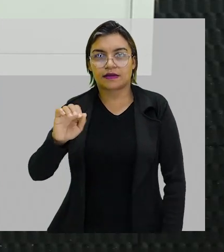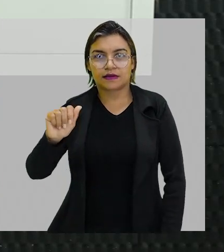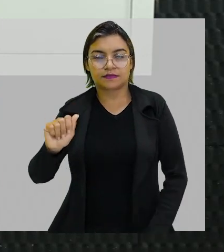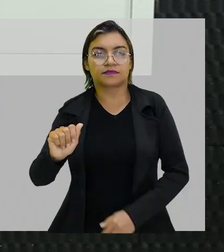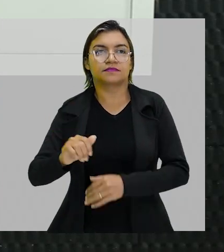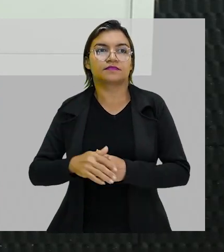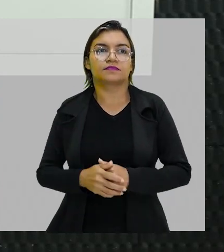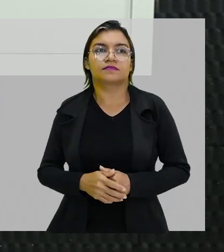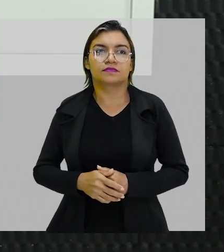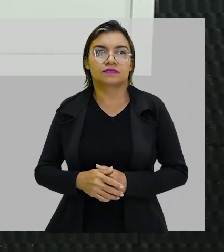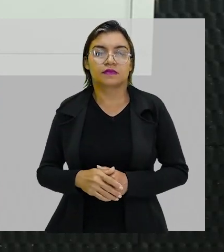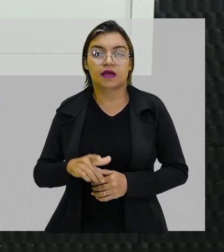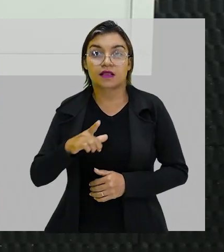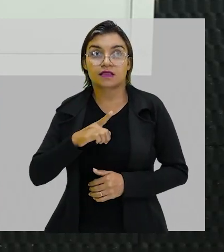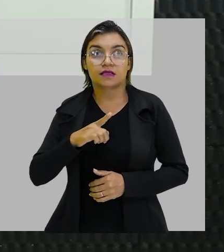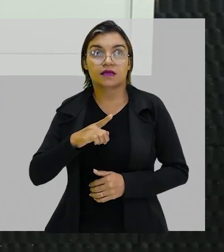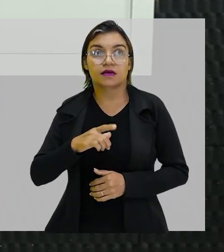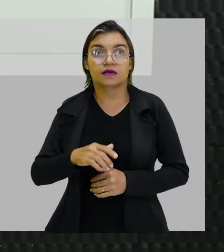E nós vamos ter o campo,